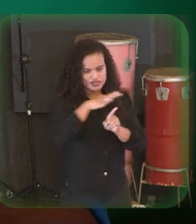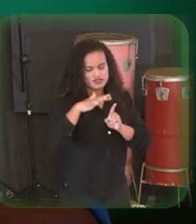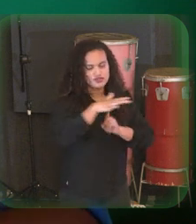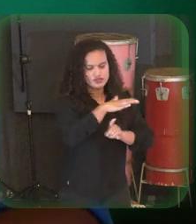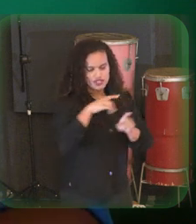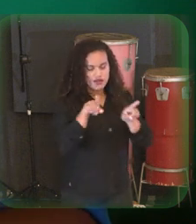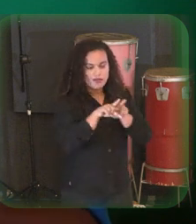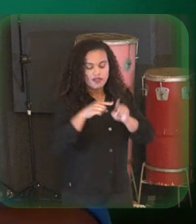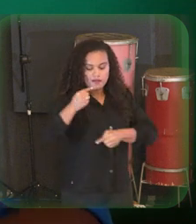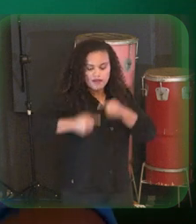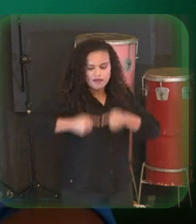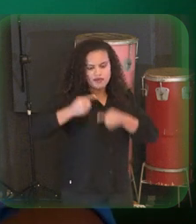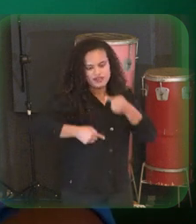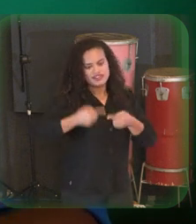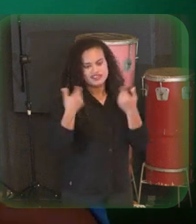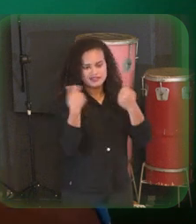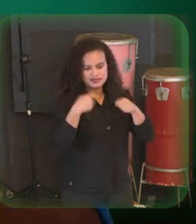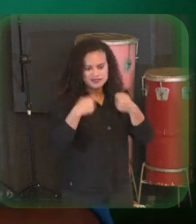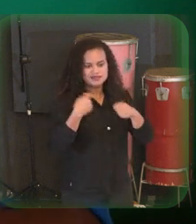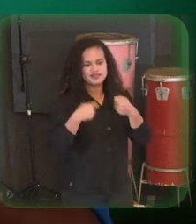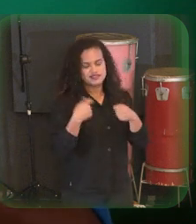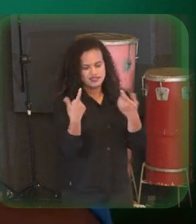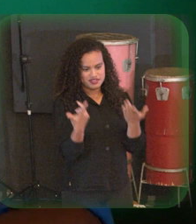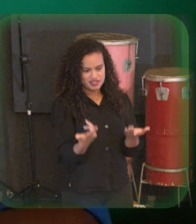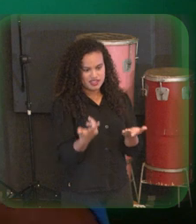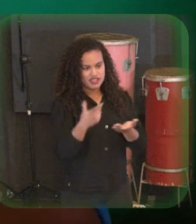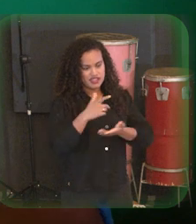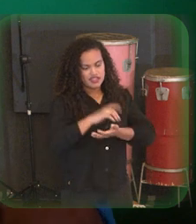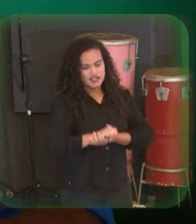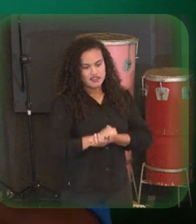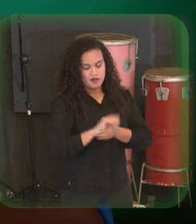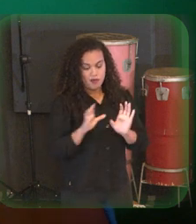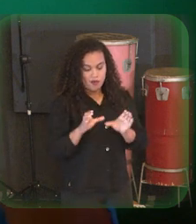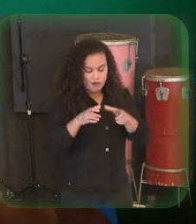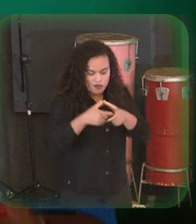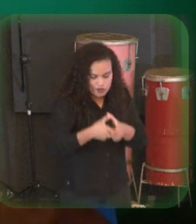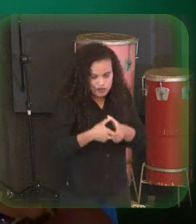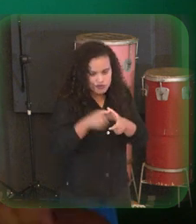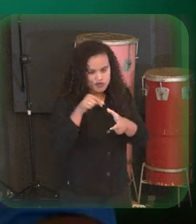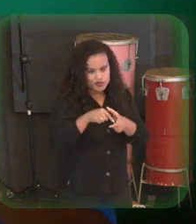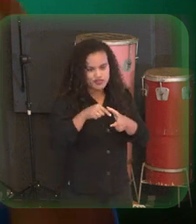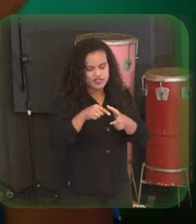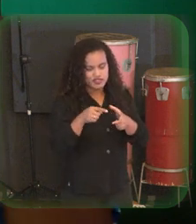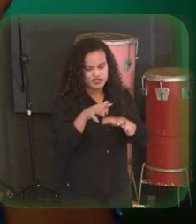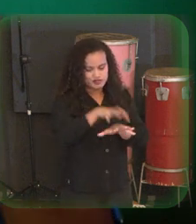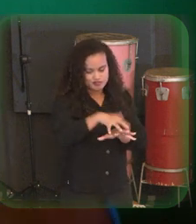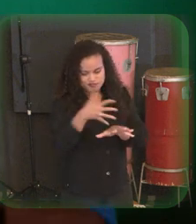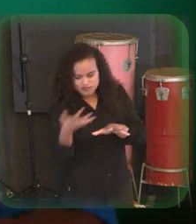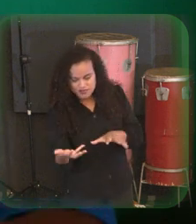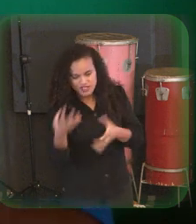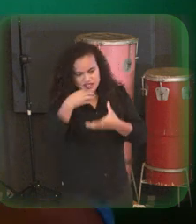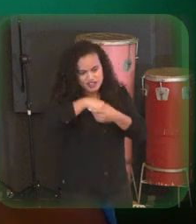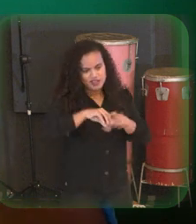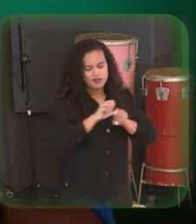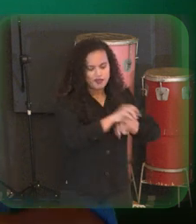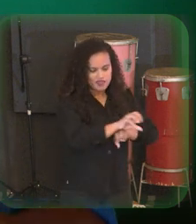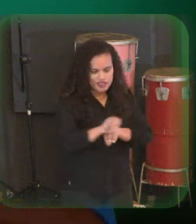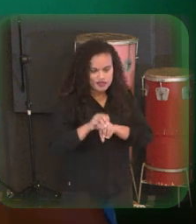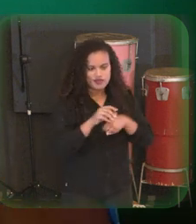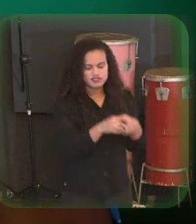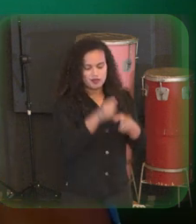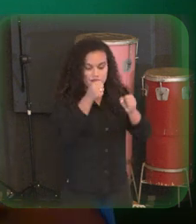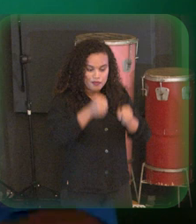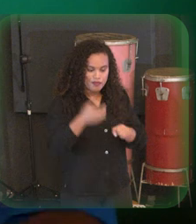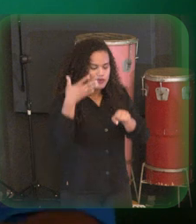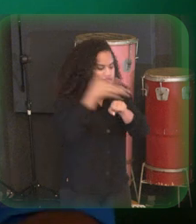que são políticas essenciais para que esses grupos que historicamente foram excluídos da educação possam acessar e permanecer,